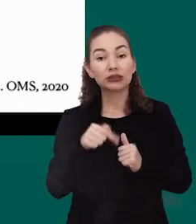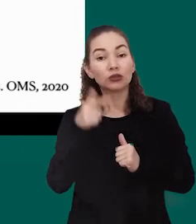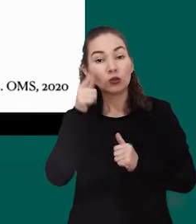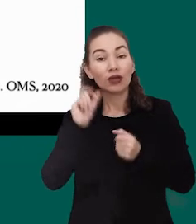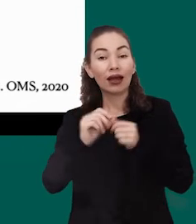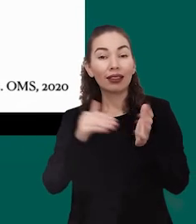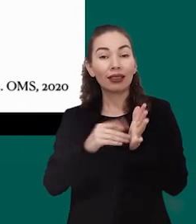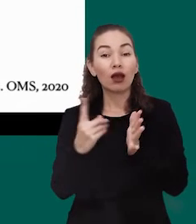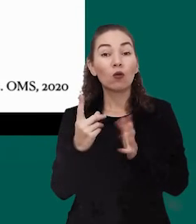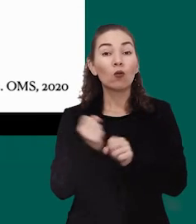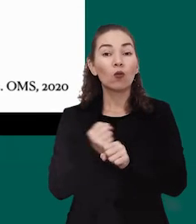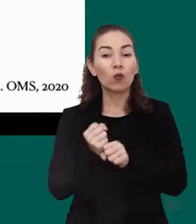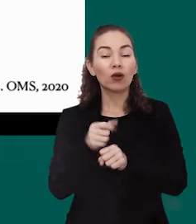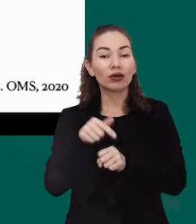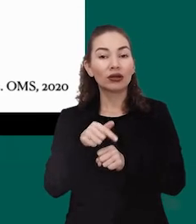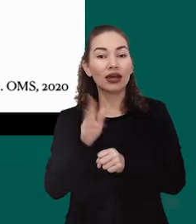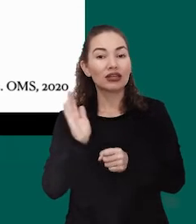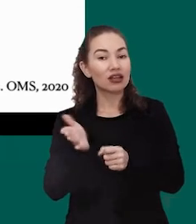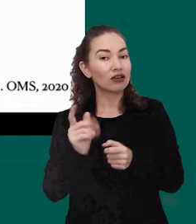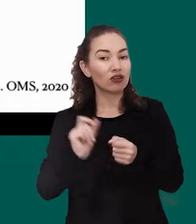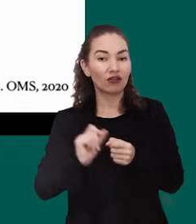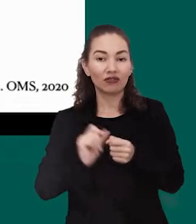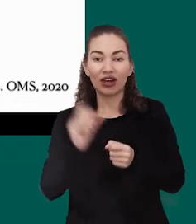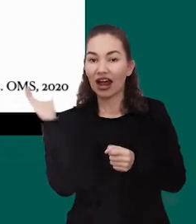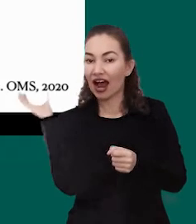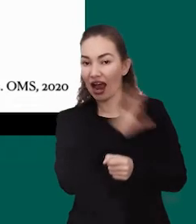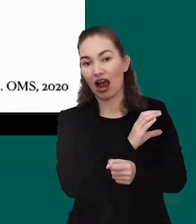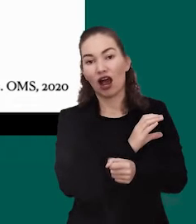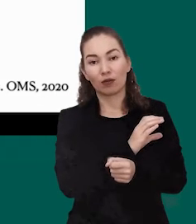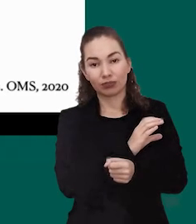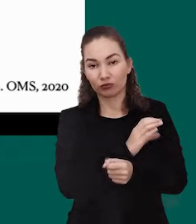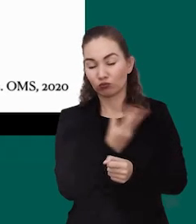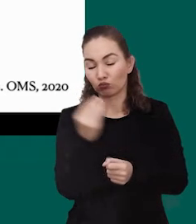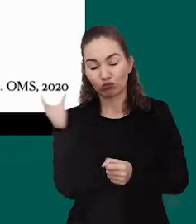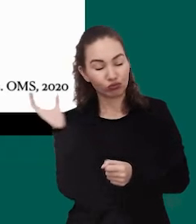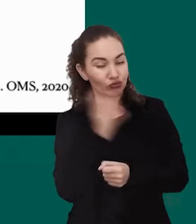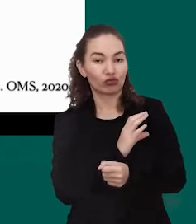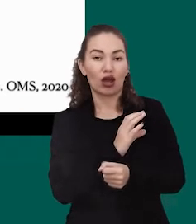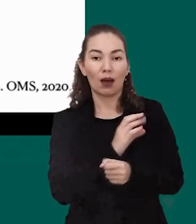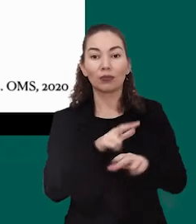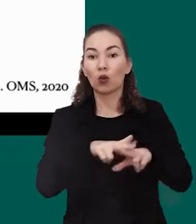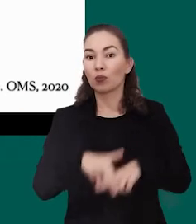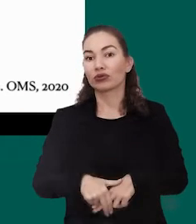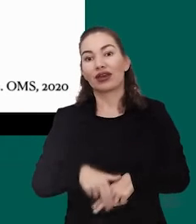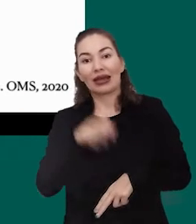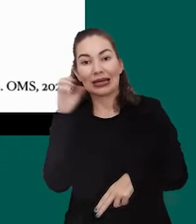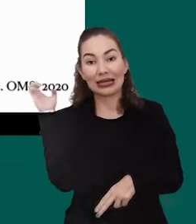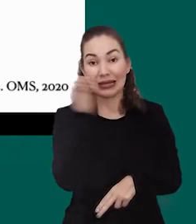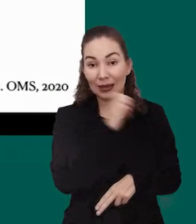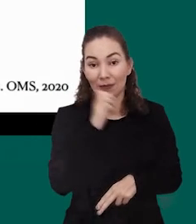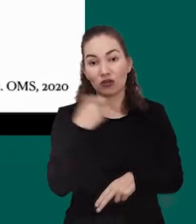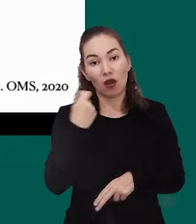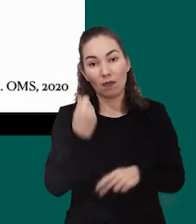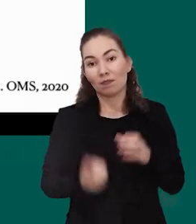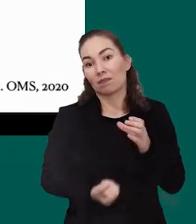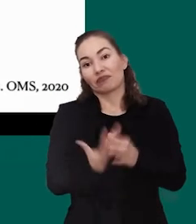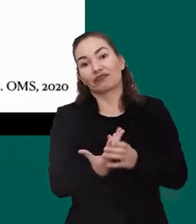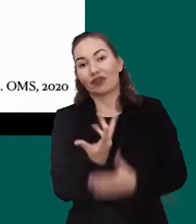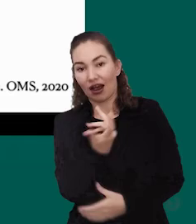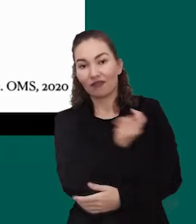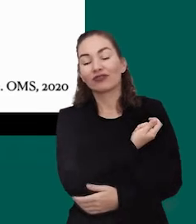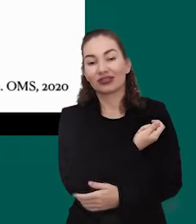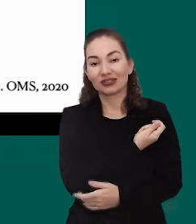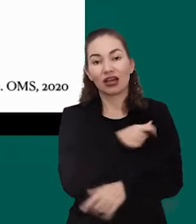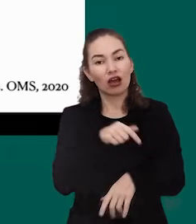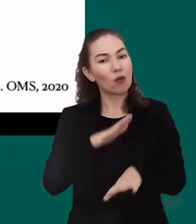1 ano. Essa etapa foi cumprida rapidamente também por diversas estratégias vacinais, devido à emergência, à urgência do momento que a gente vivia. Então, isso foi